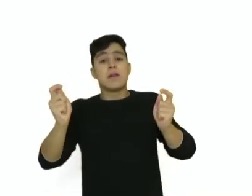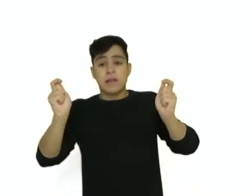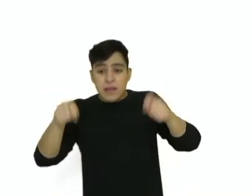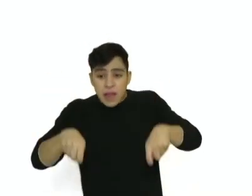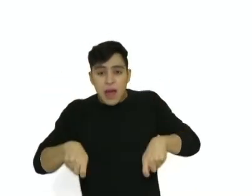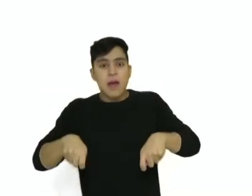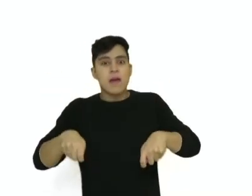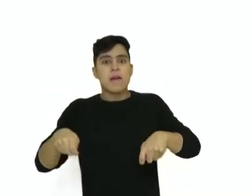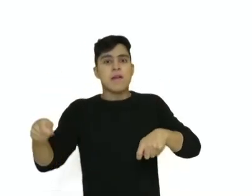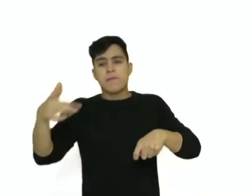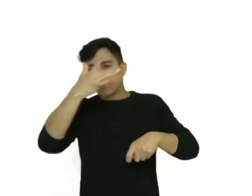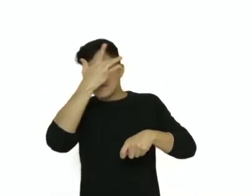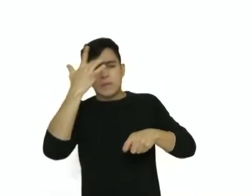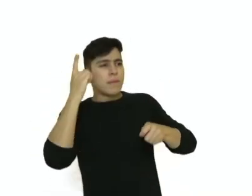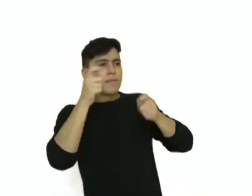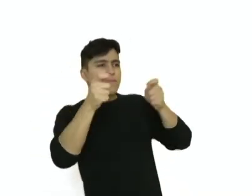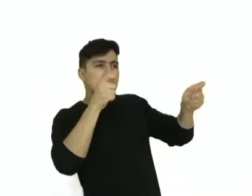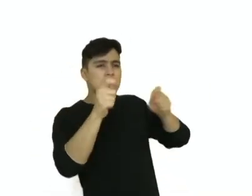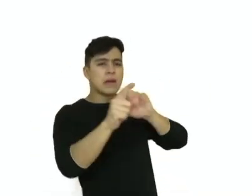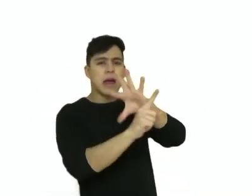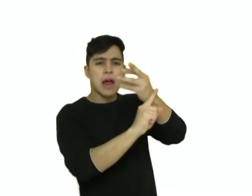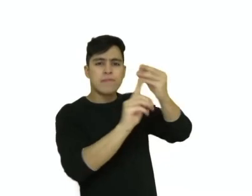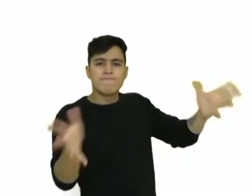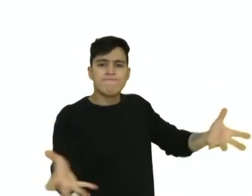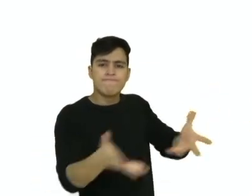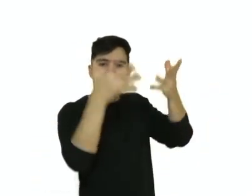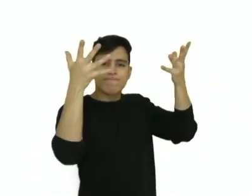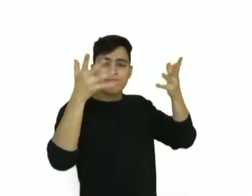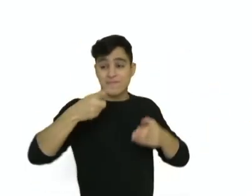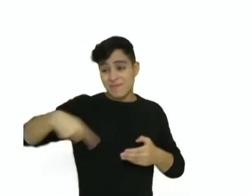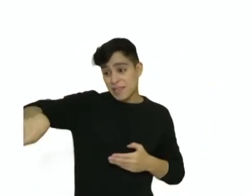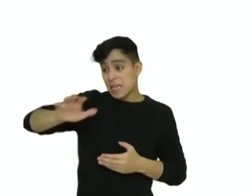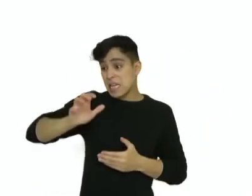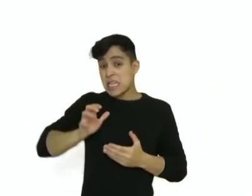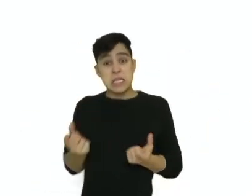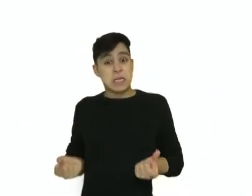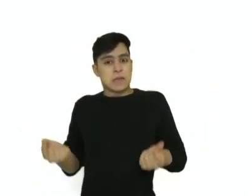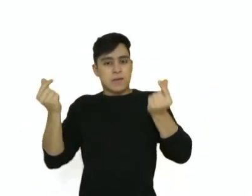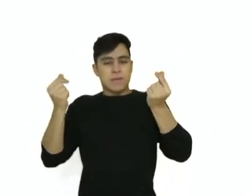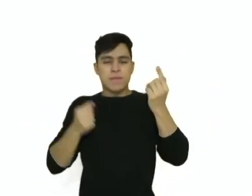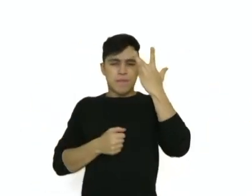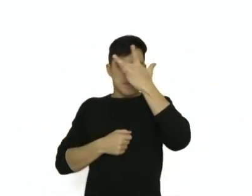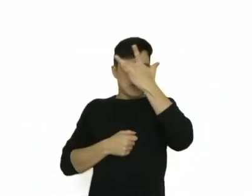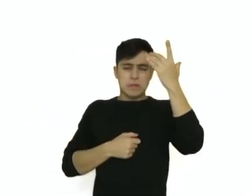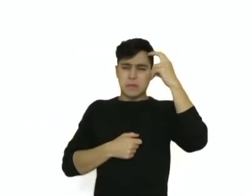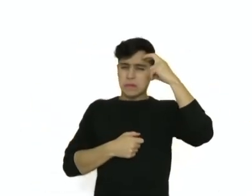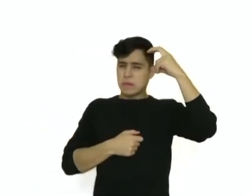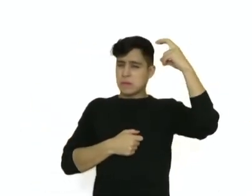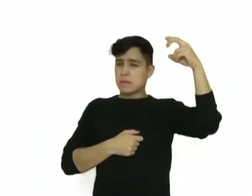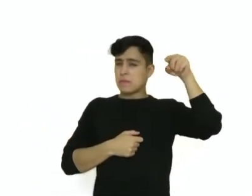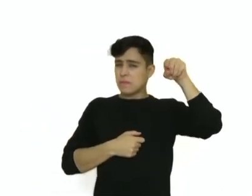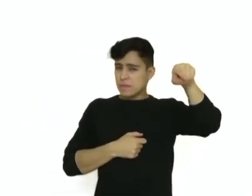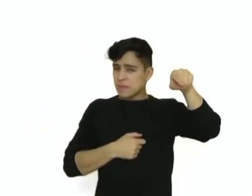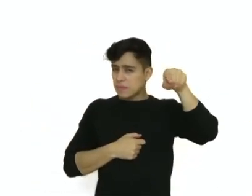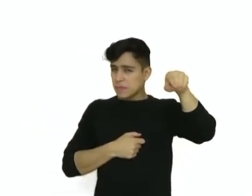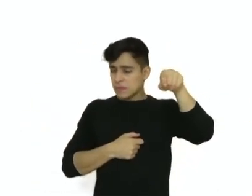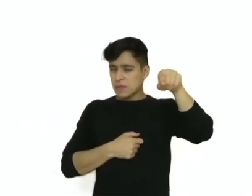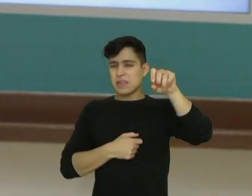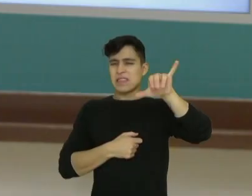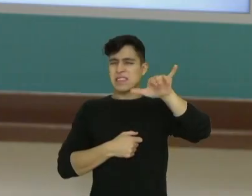produções artísticas e científicas. A riqueza das cidades italianas atraiu os sábios bizantinos, herdeiros das